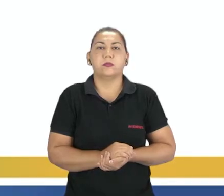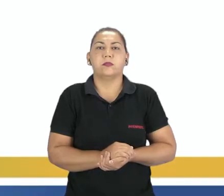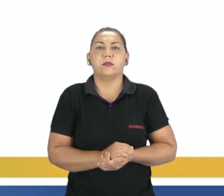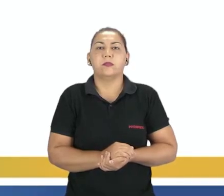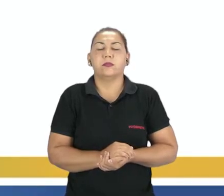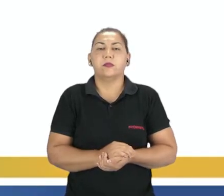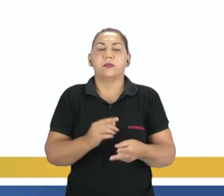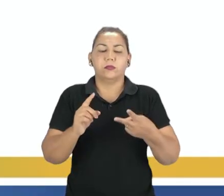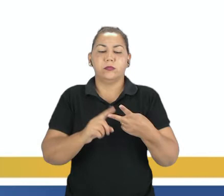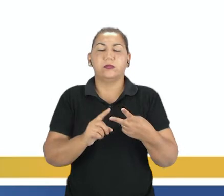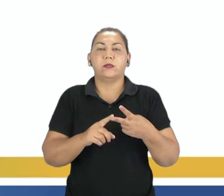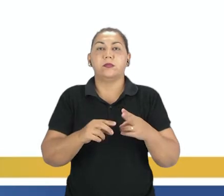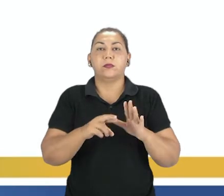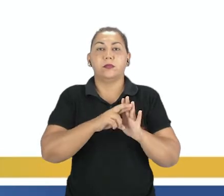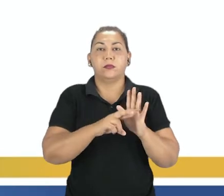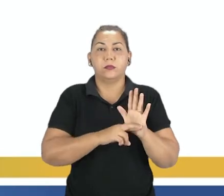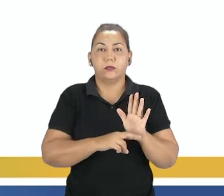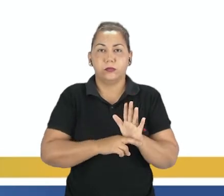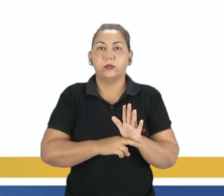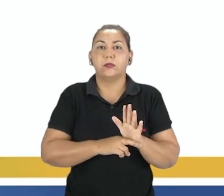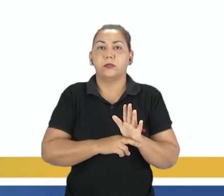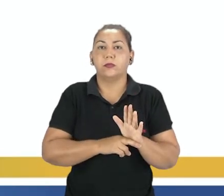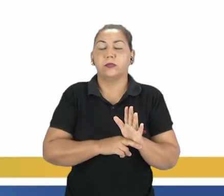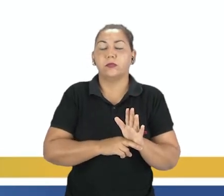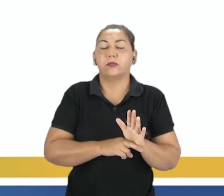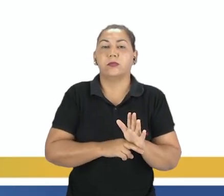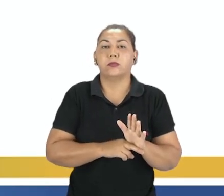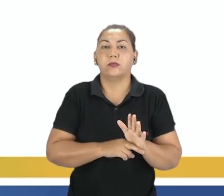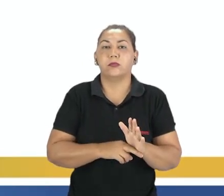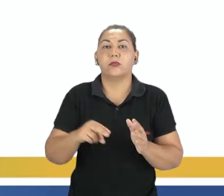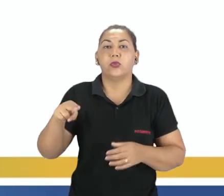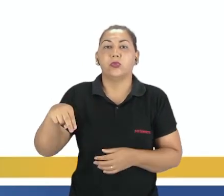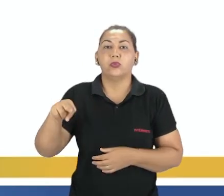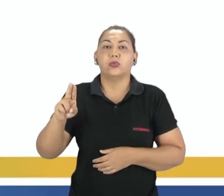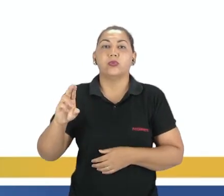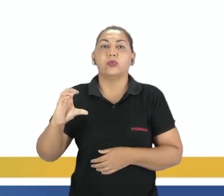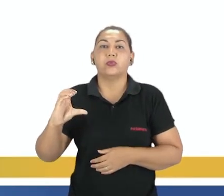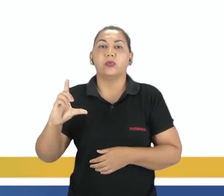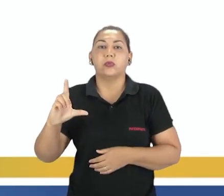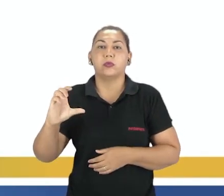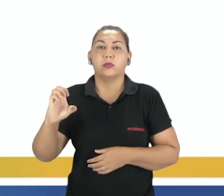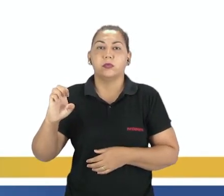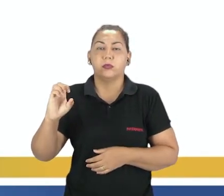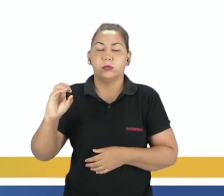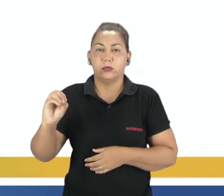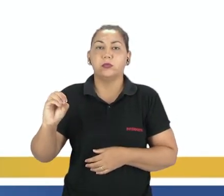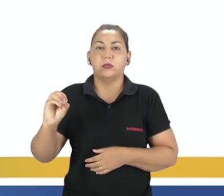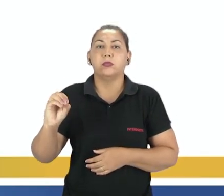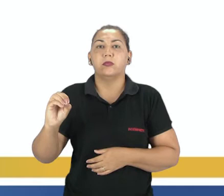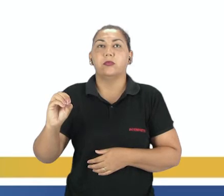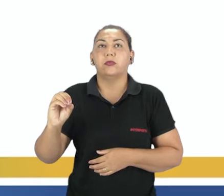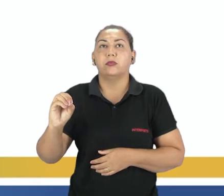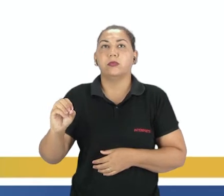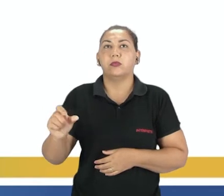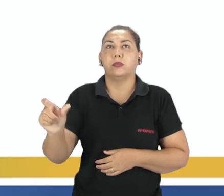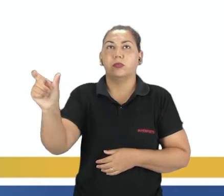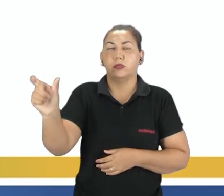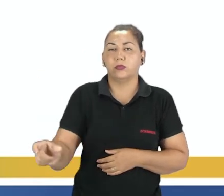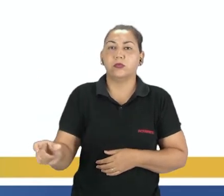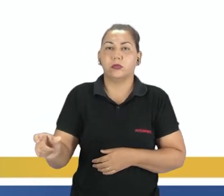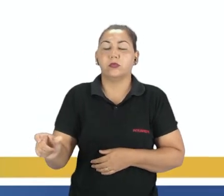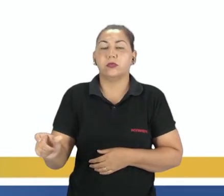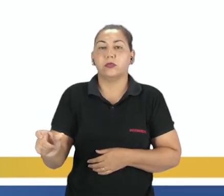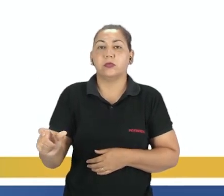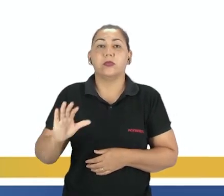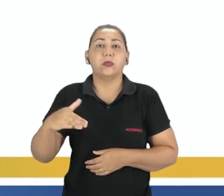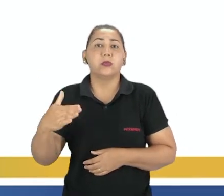Regra 2. O núcleo do sujeito é substantivo coletivo. Quando isso ocorre, o verbo concorda com o